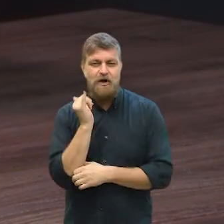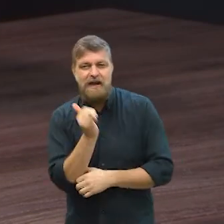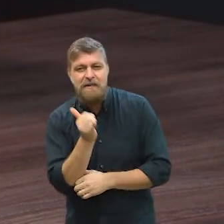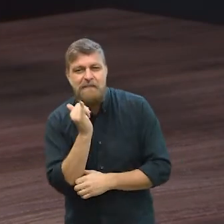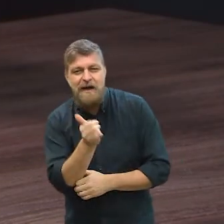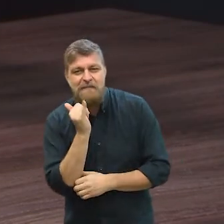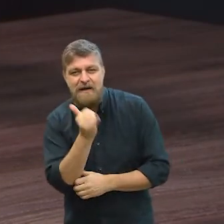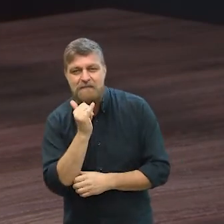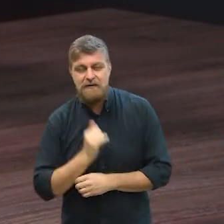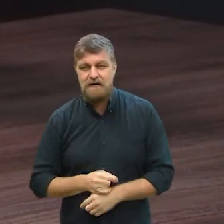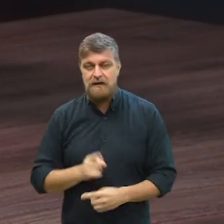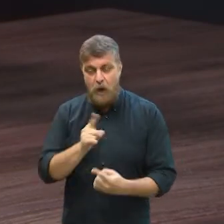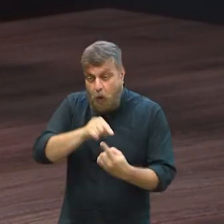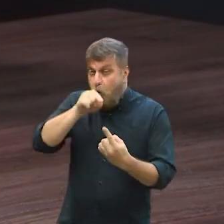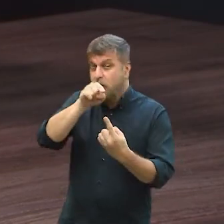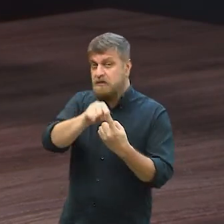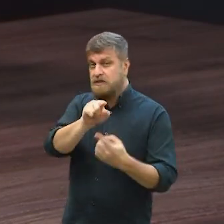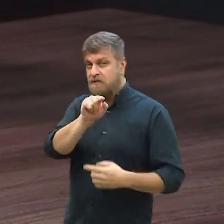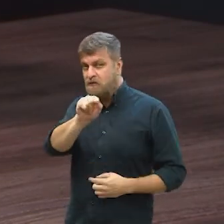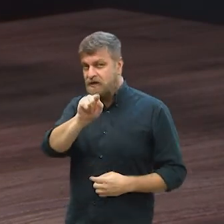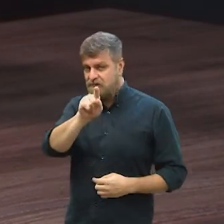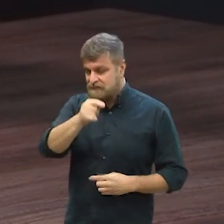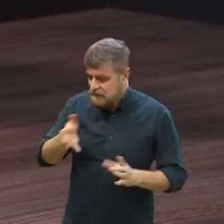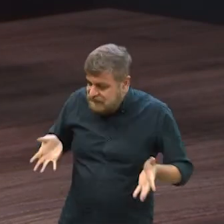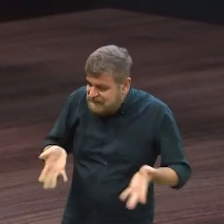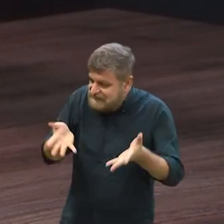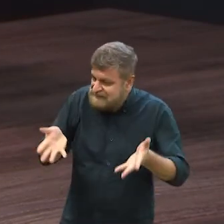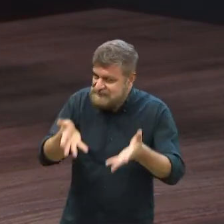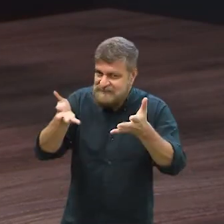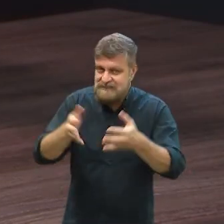casos, muitas histórias, justamente para